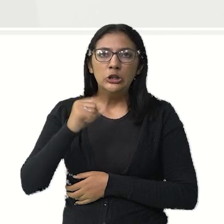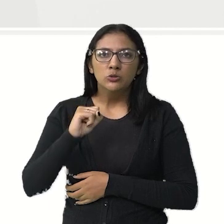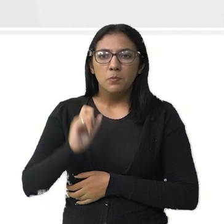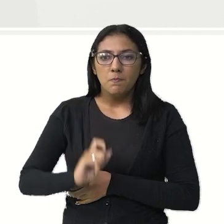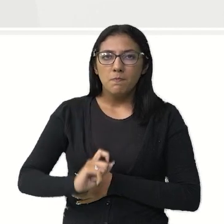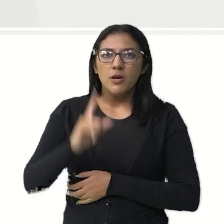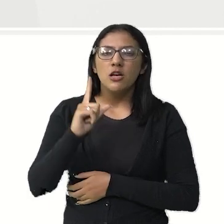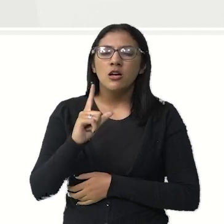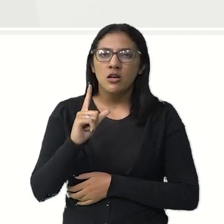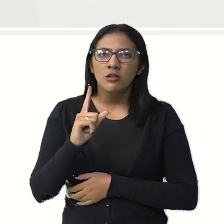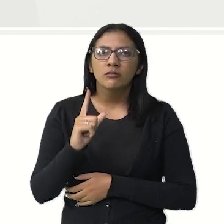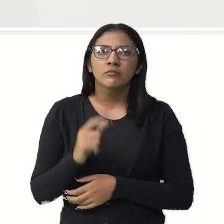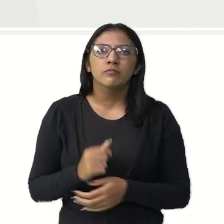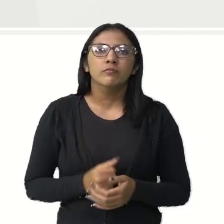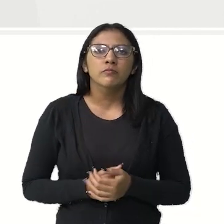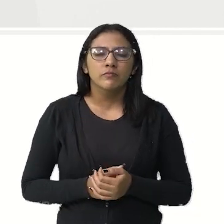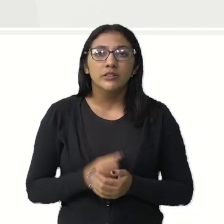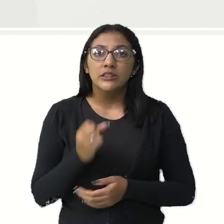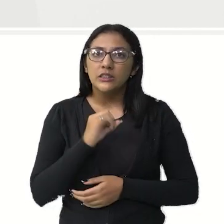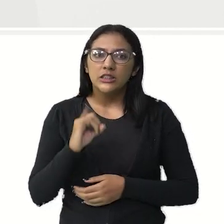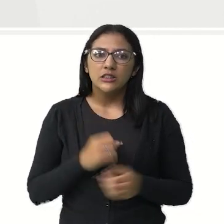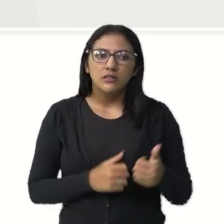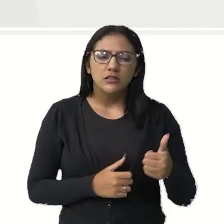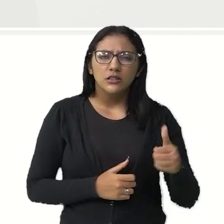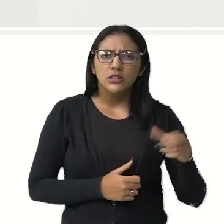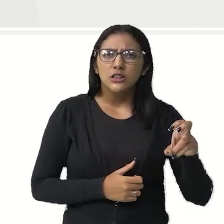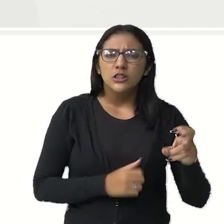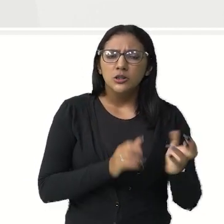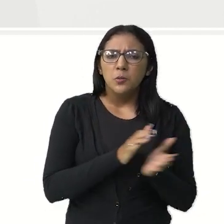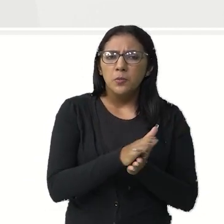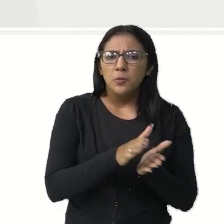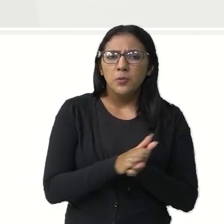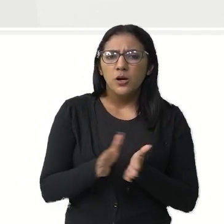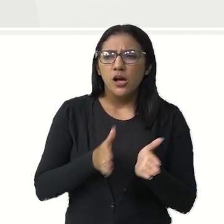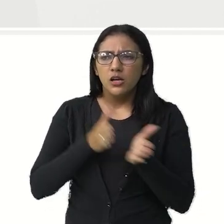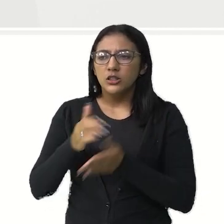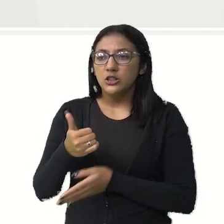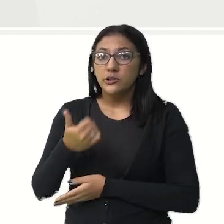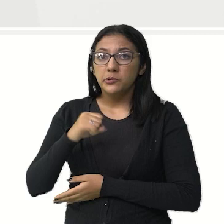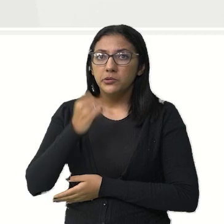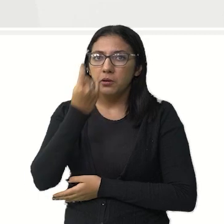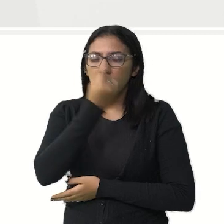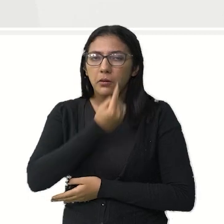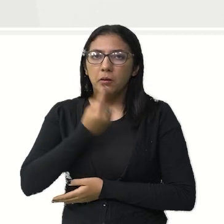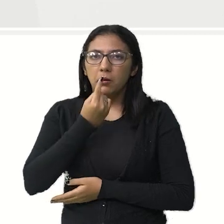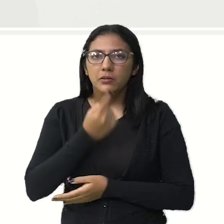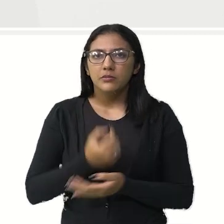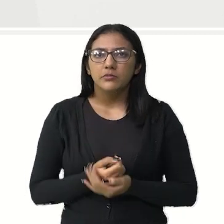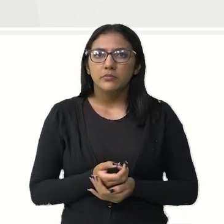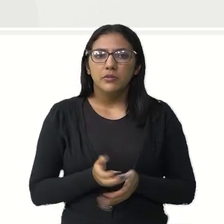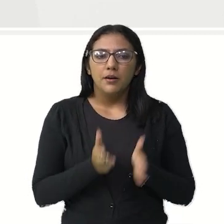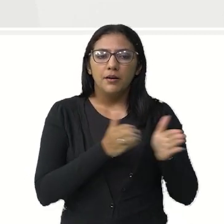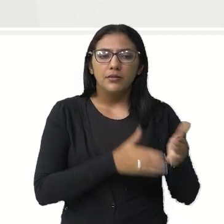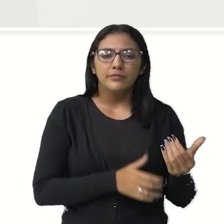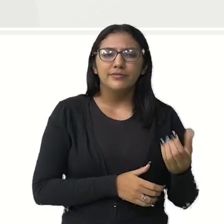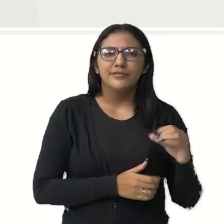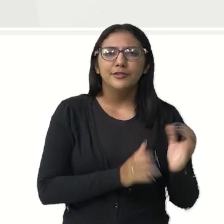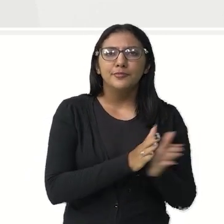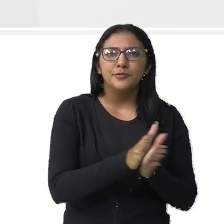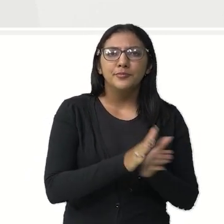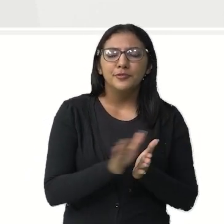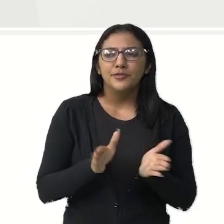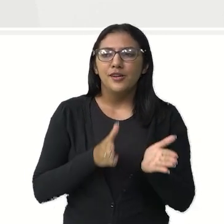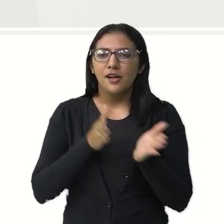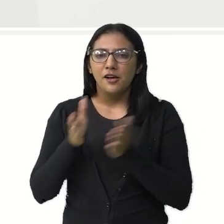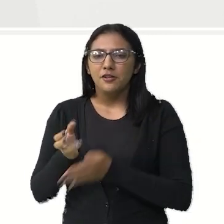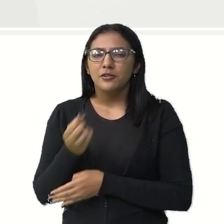né? Se com 15 impressoras levou-se 18 horas, com apenas 10 impressoras a gente vai levar